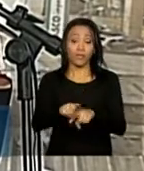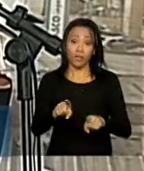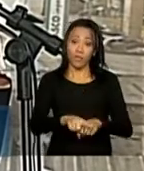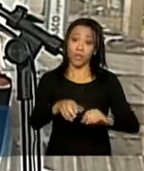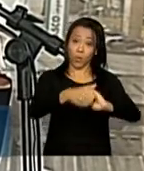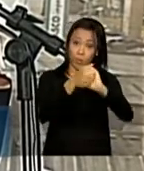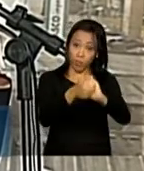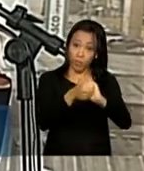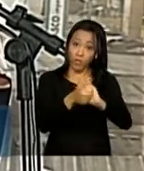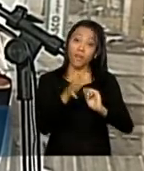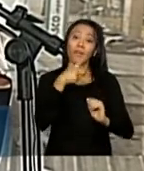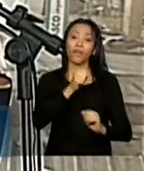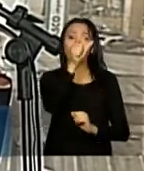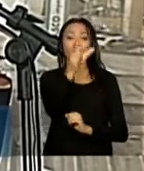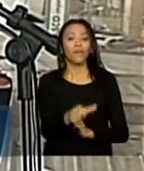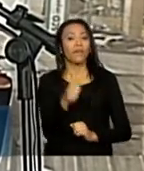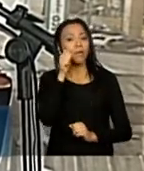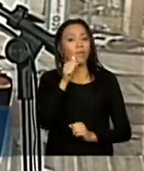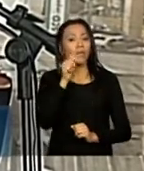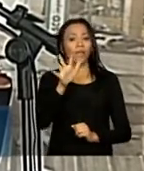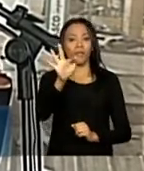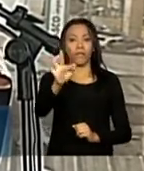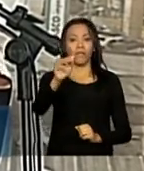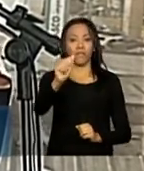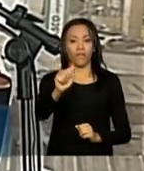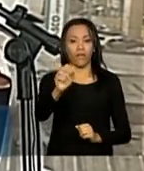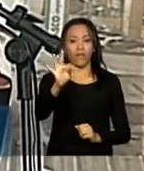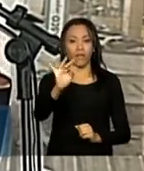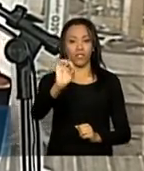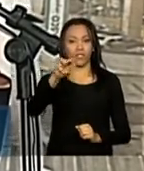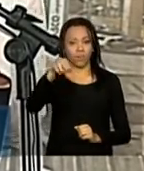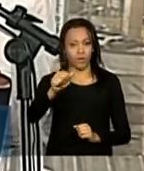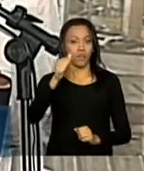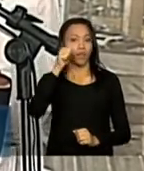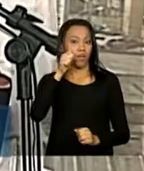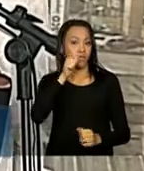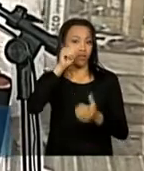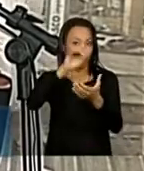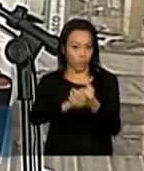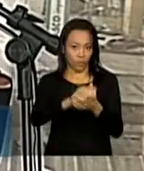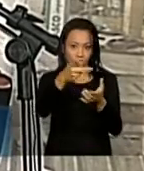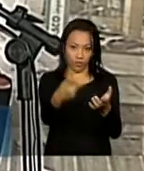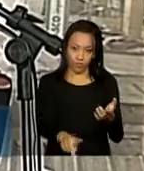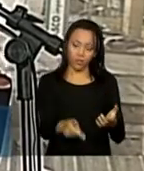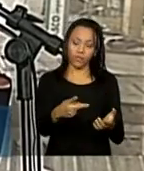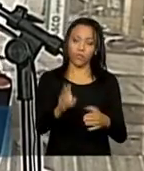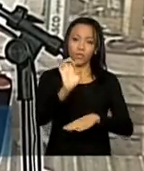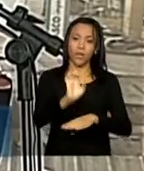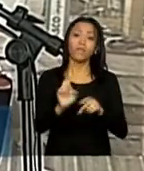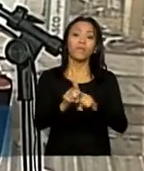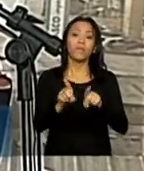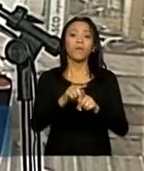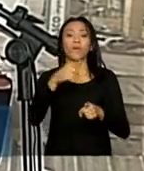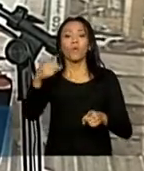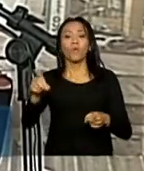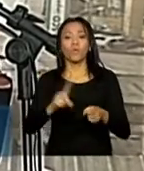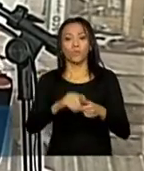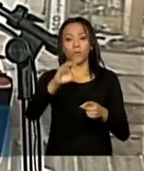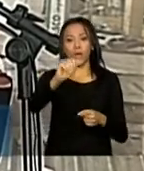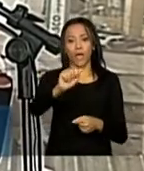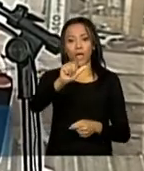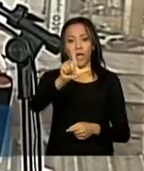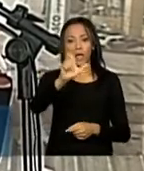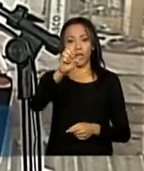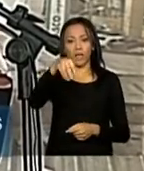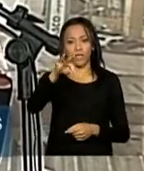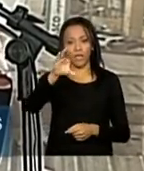Fatinha, a primeira-dama do Estado, o meu vice-governador, querido amigo Otto Alencar, cumprimentar o